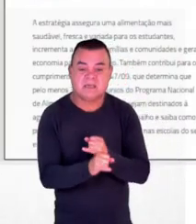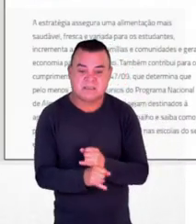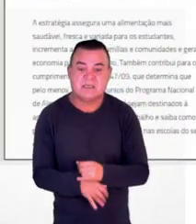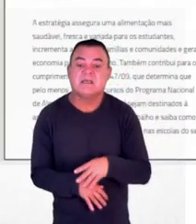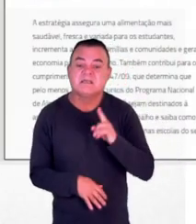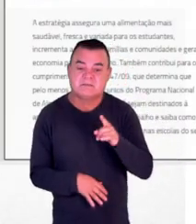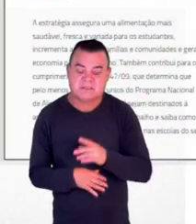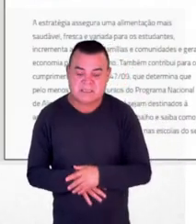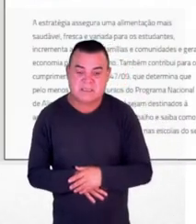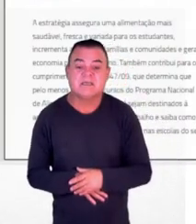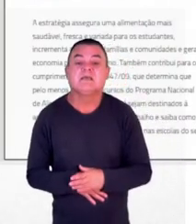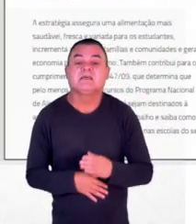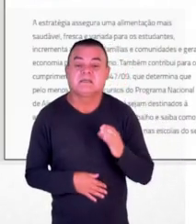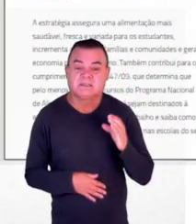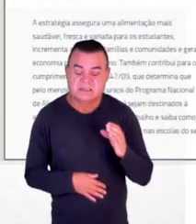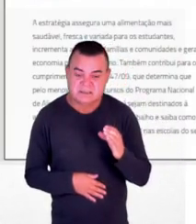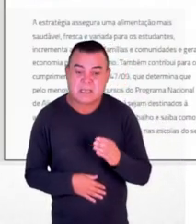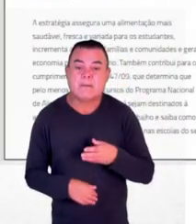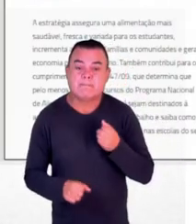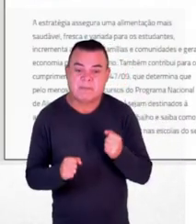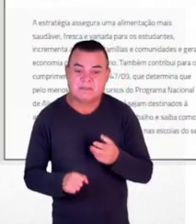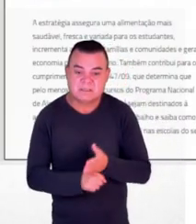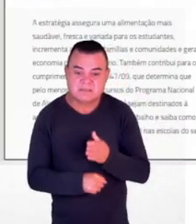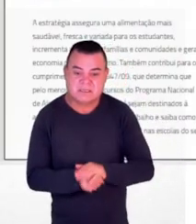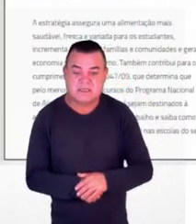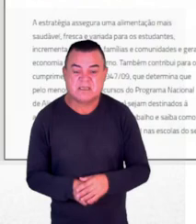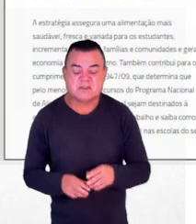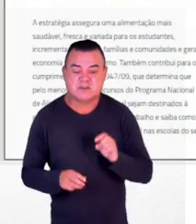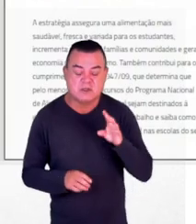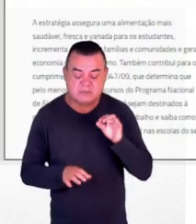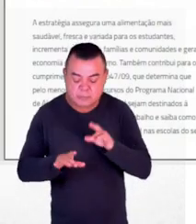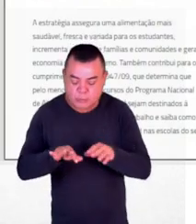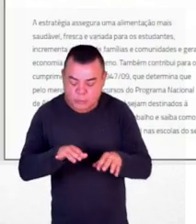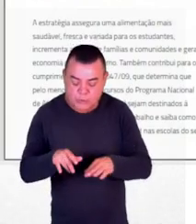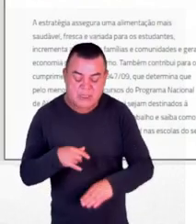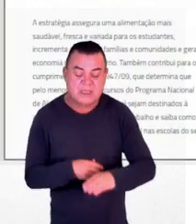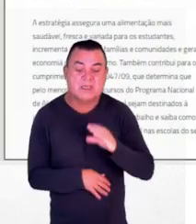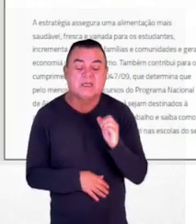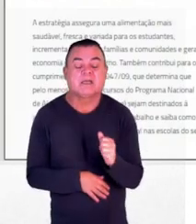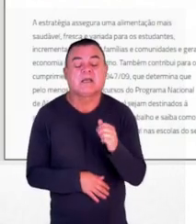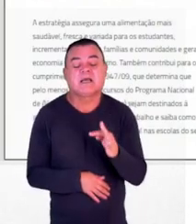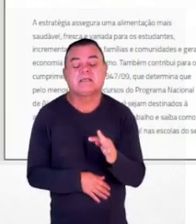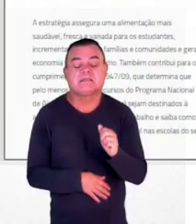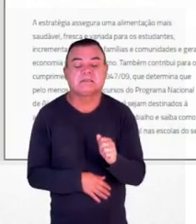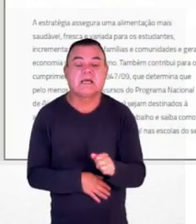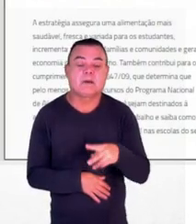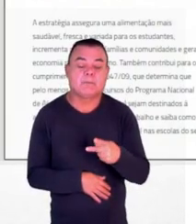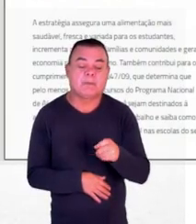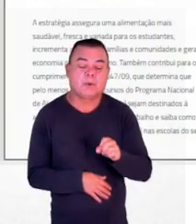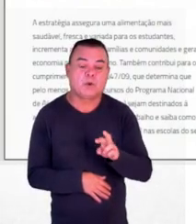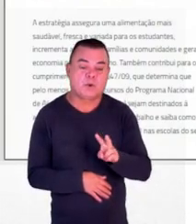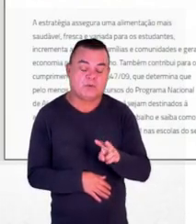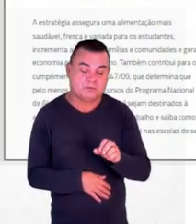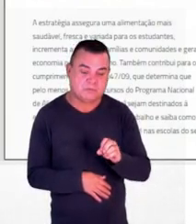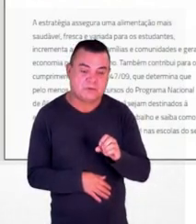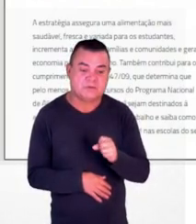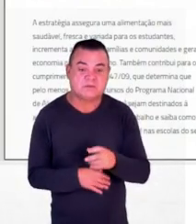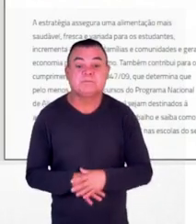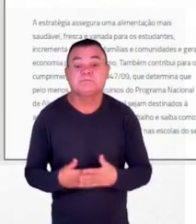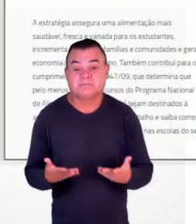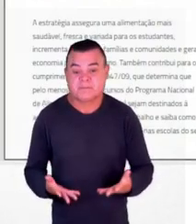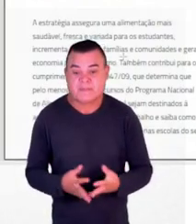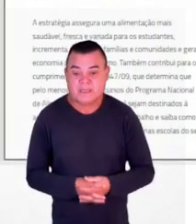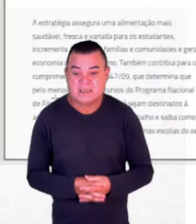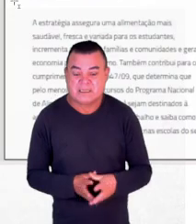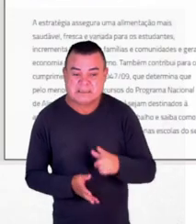digitar Catra povos qualquer buscador Google enfim né e vai aparecer o site mas tá aqui também no direito ã